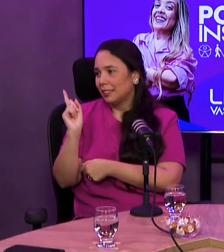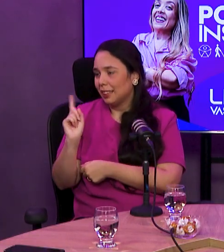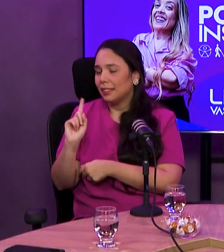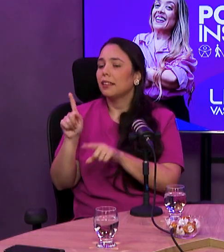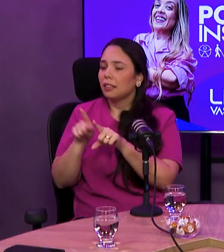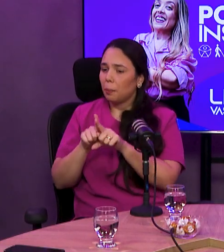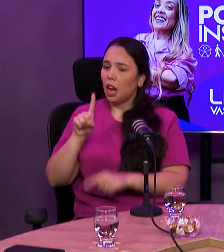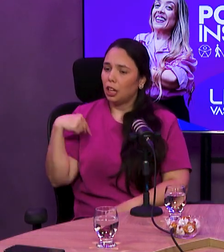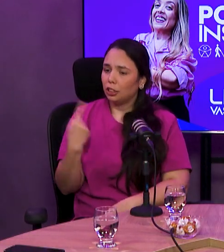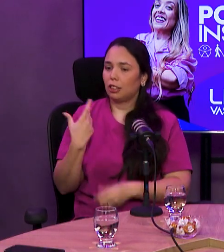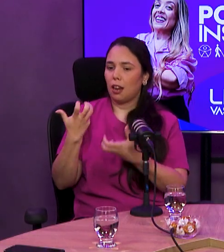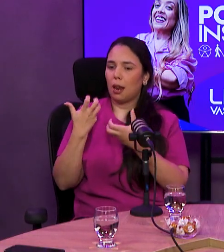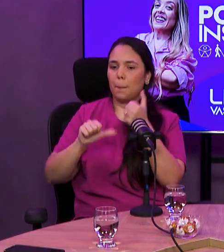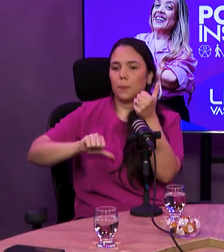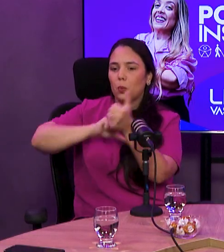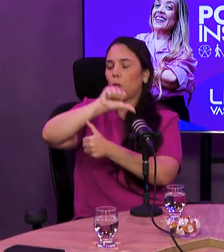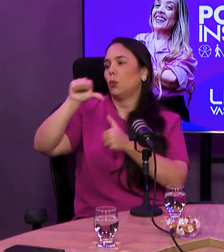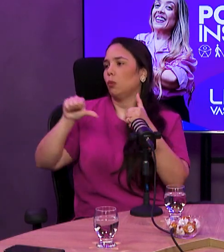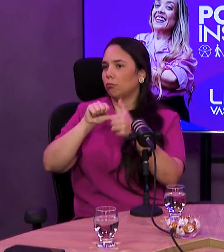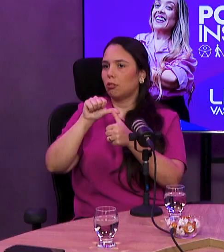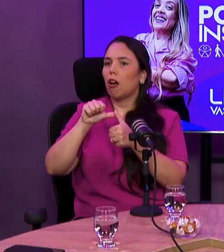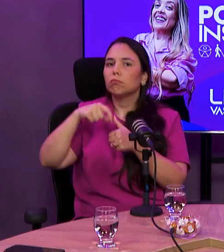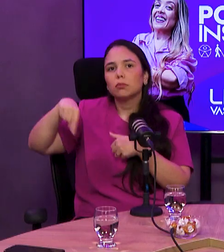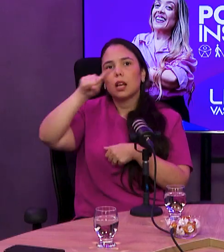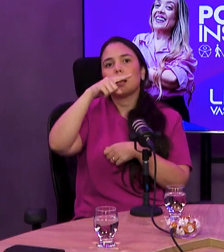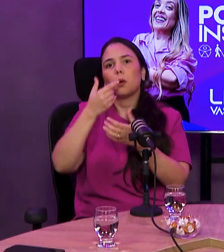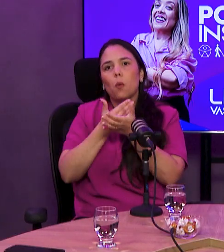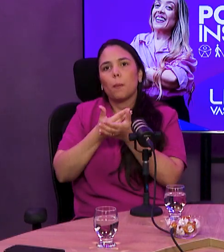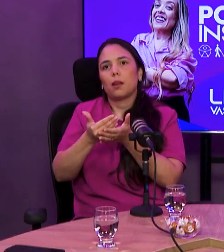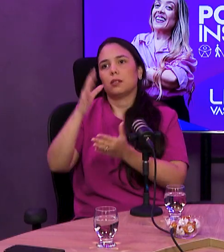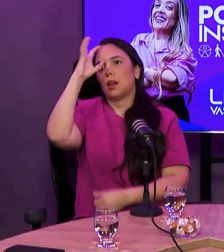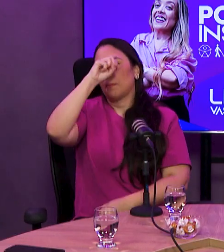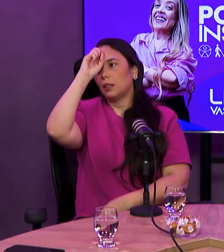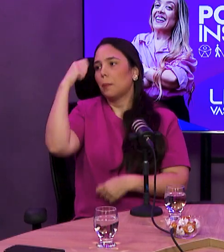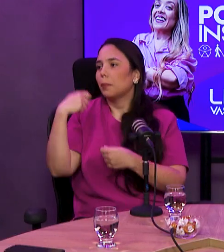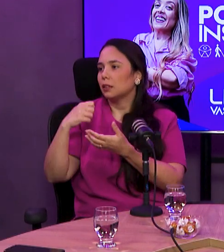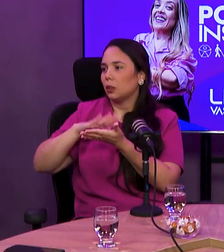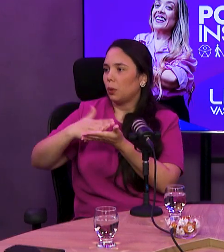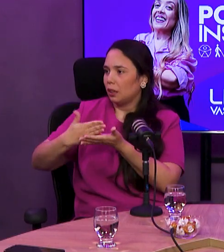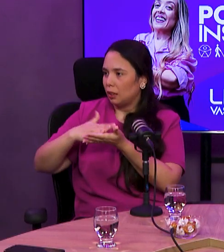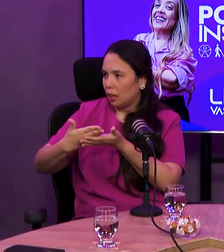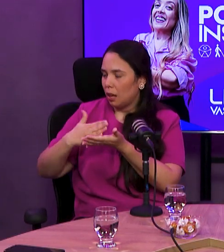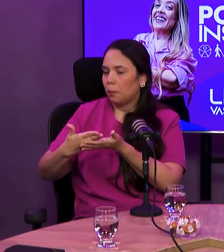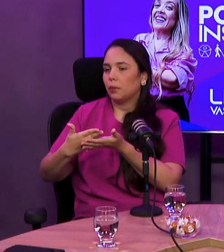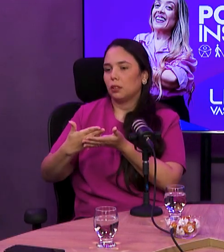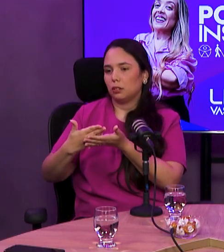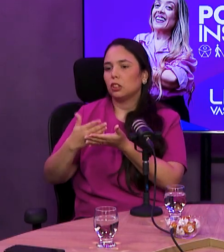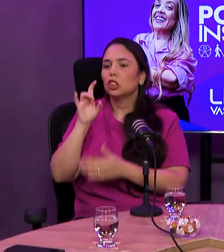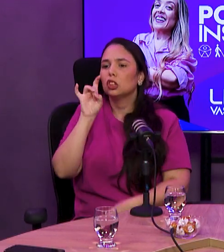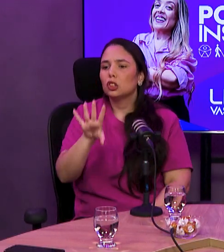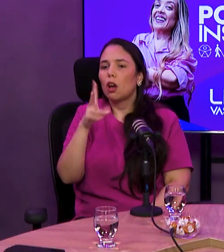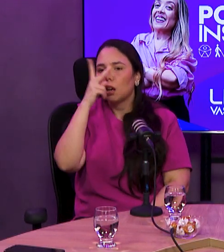gente quer mudar isso, né? Para todos os meios de comunicação também, tem esses intérpretes para vocês. E não vocês fiquem só